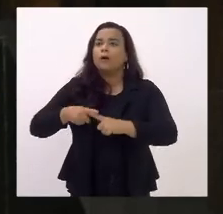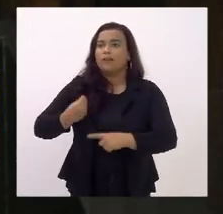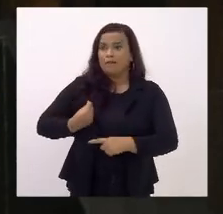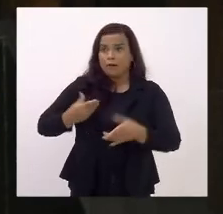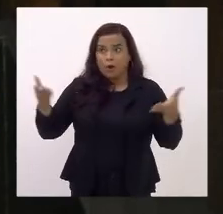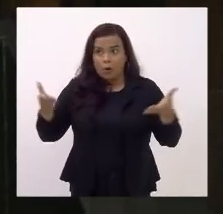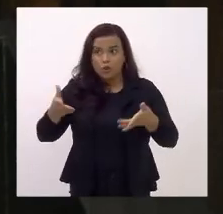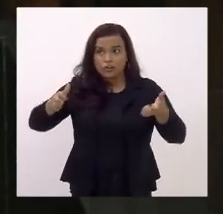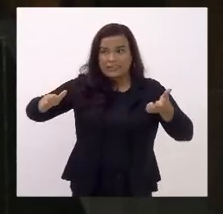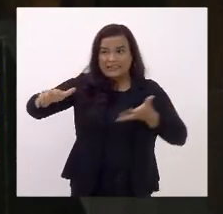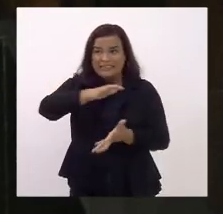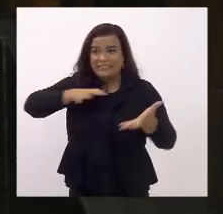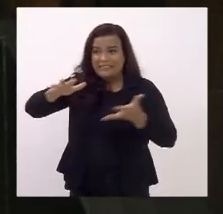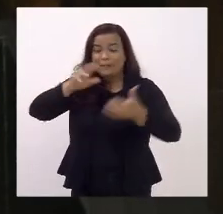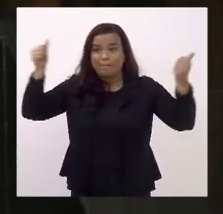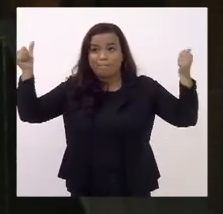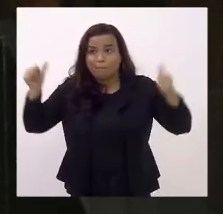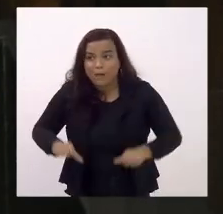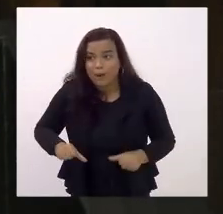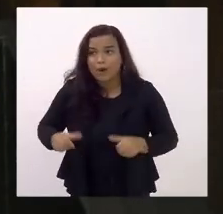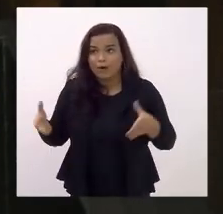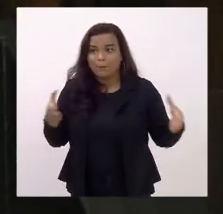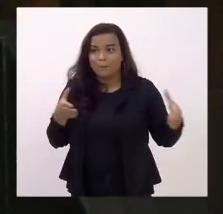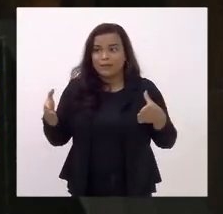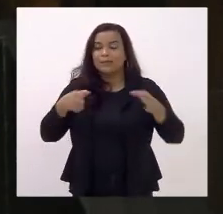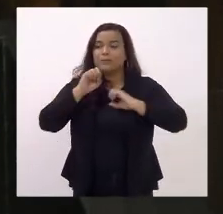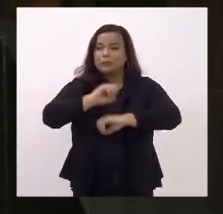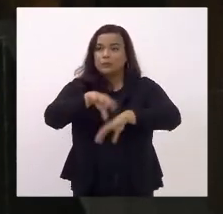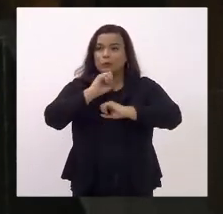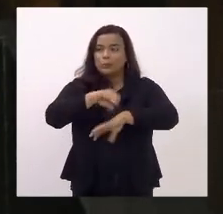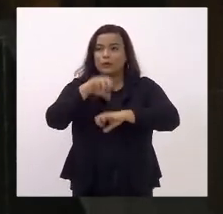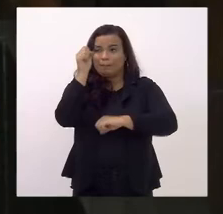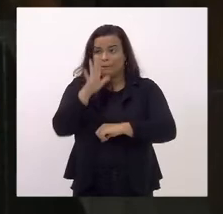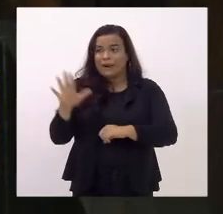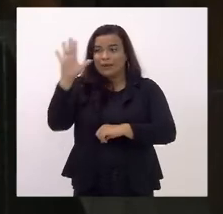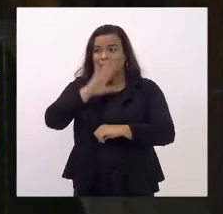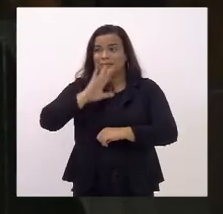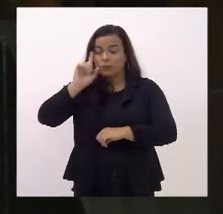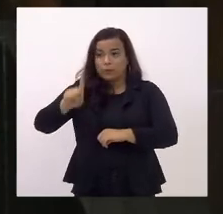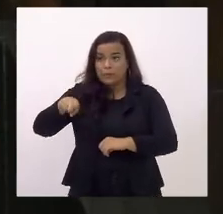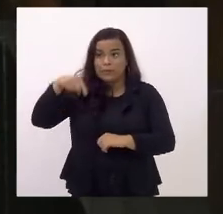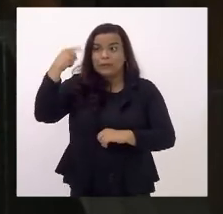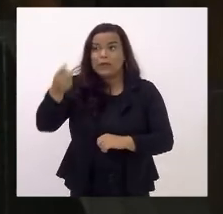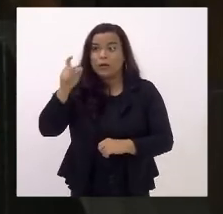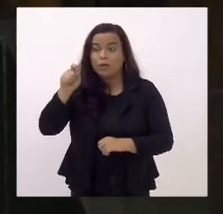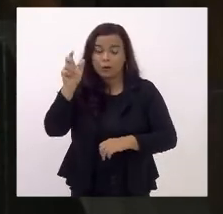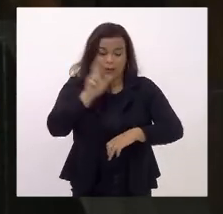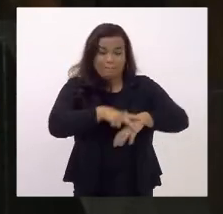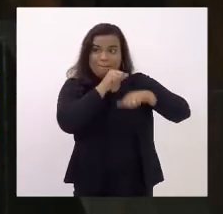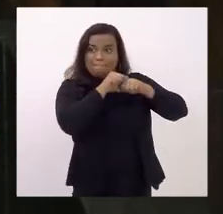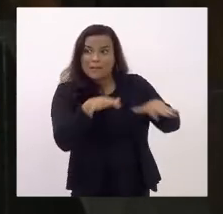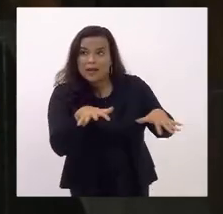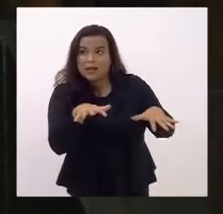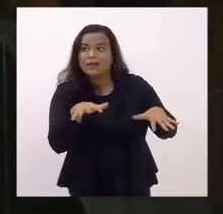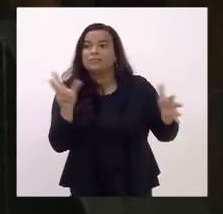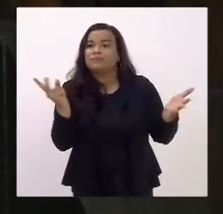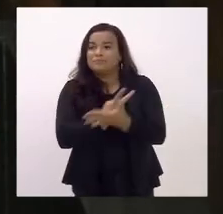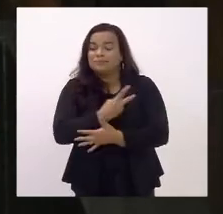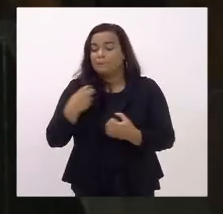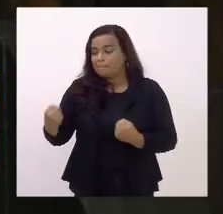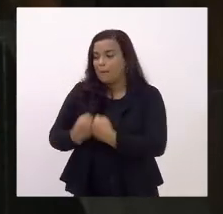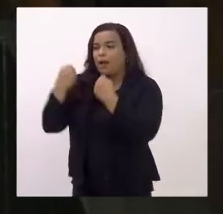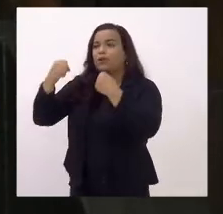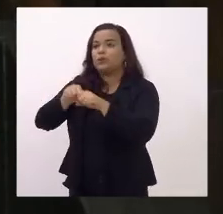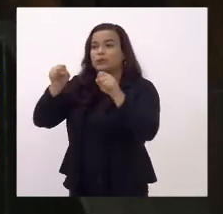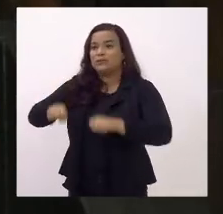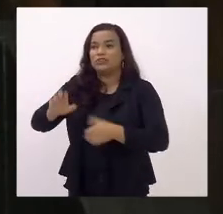maior crise da história da educação brasileira após o impacto da pandemia em todo o nosso sistema escolar.